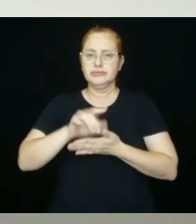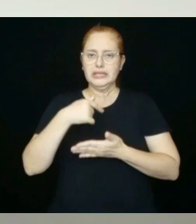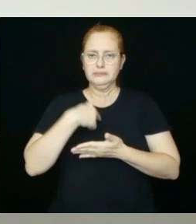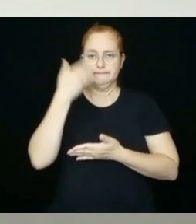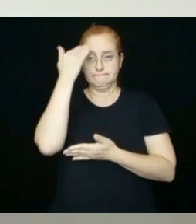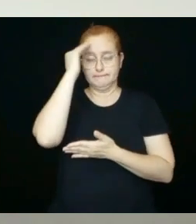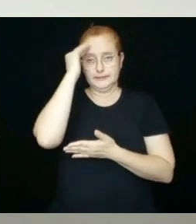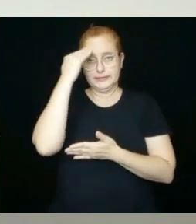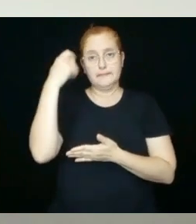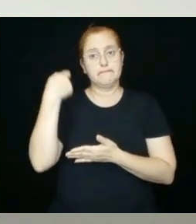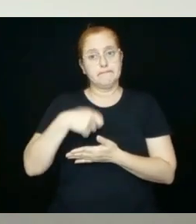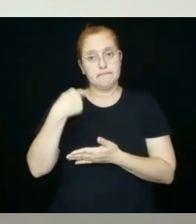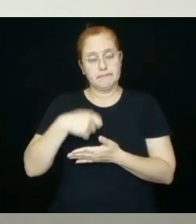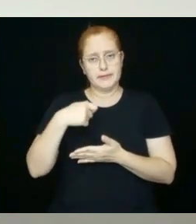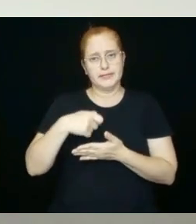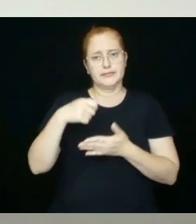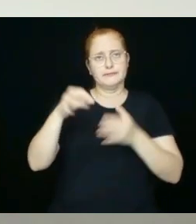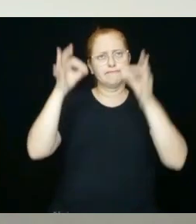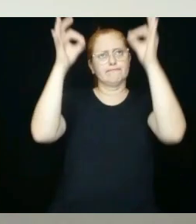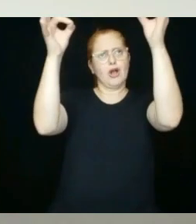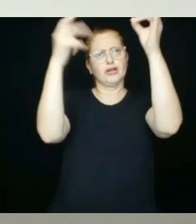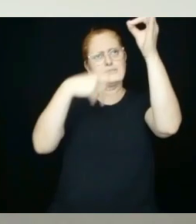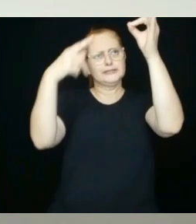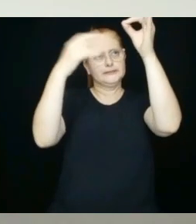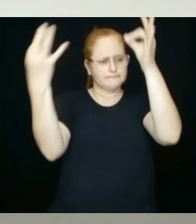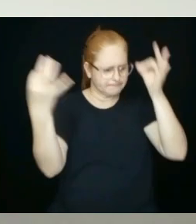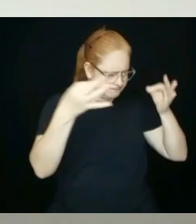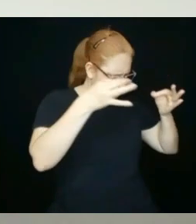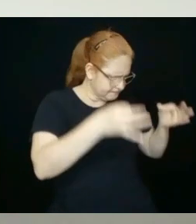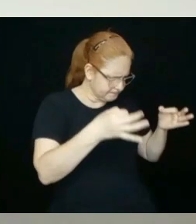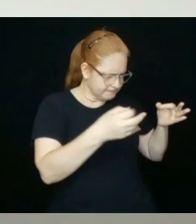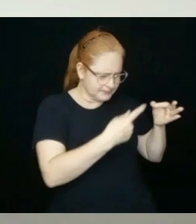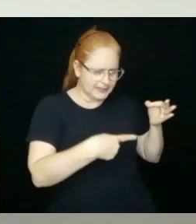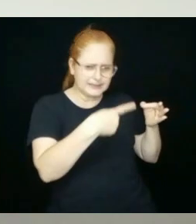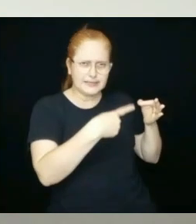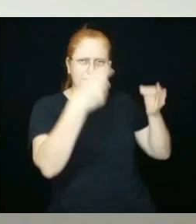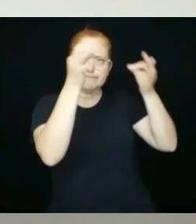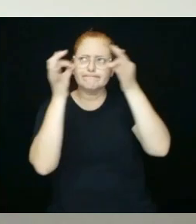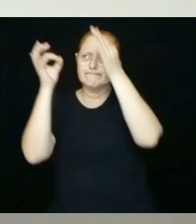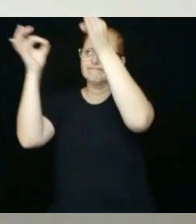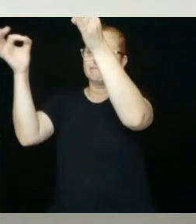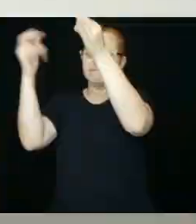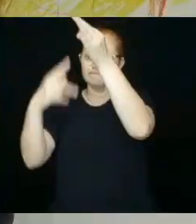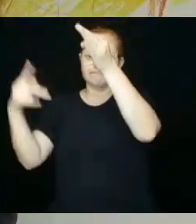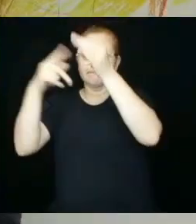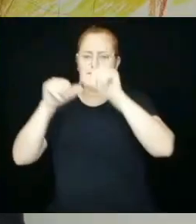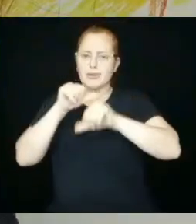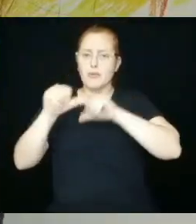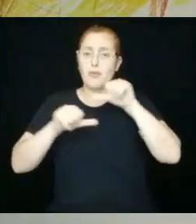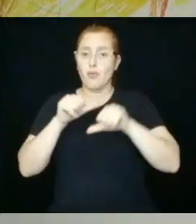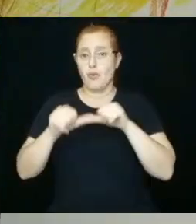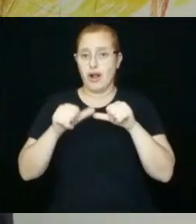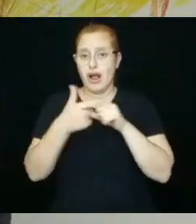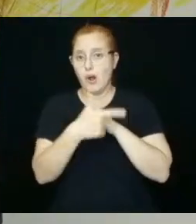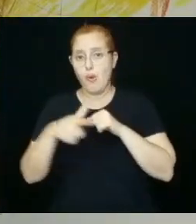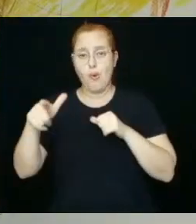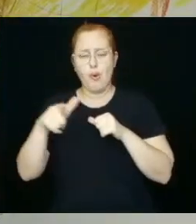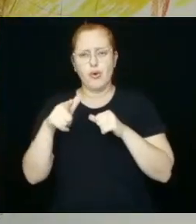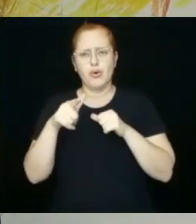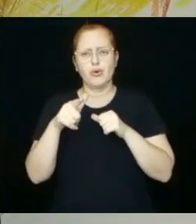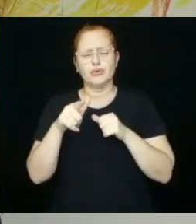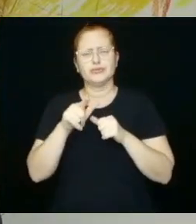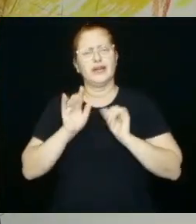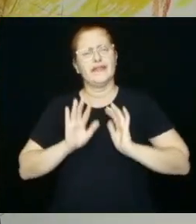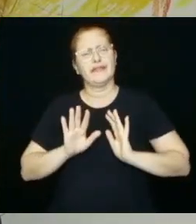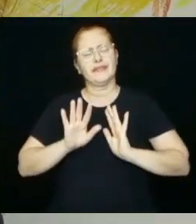pouco isso, eu preciso tirar ele do espaço de trabalho. Aí eu tiro ele, boto numa parede de outro ambiente, da sala, qualquer lugar,